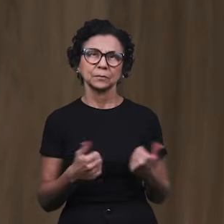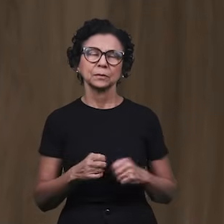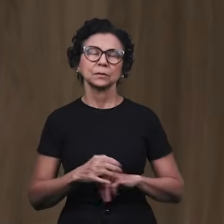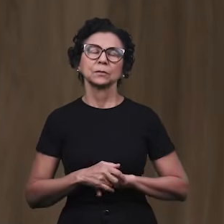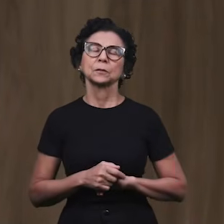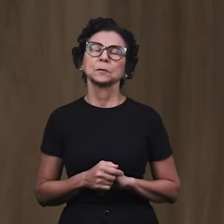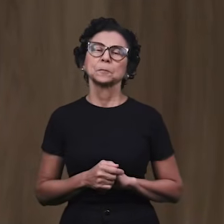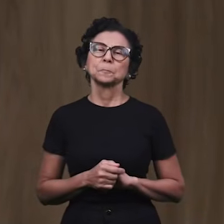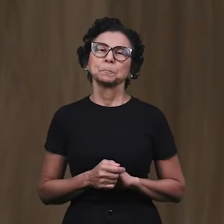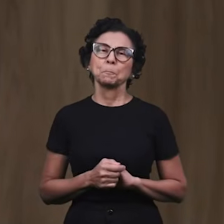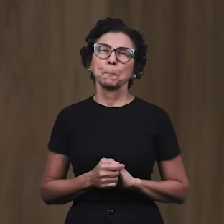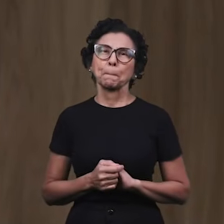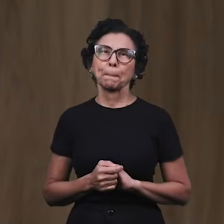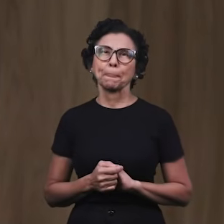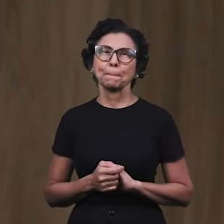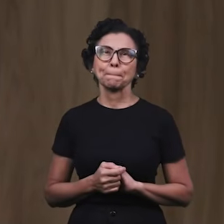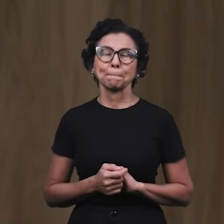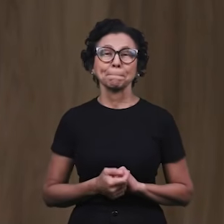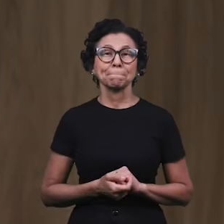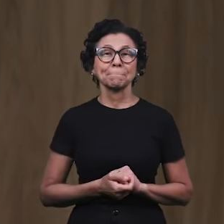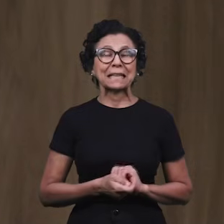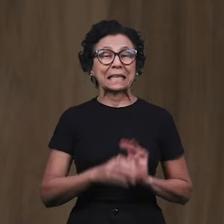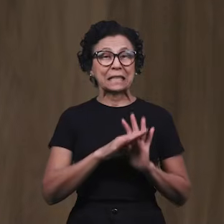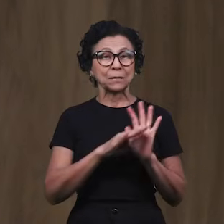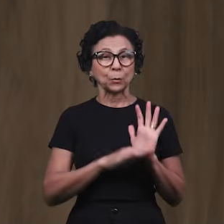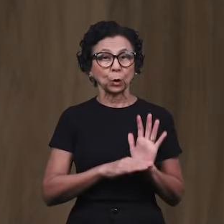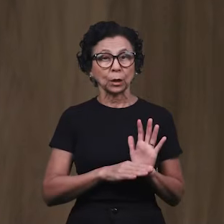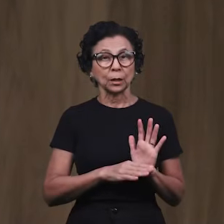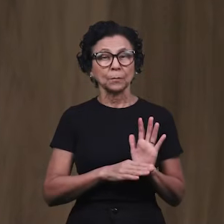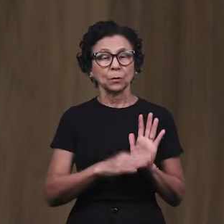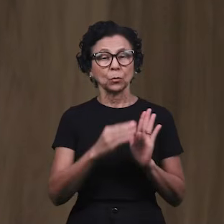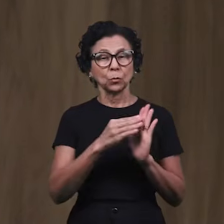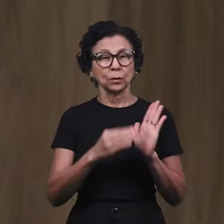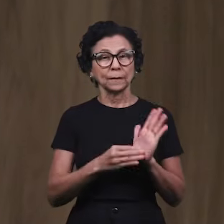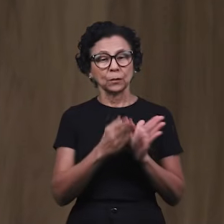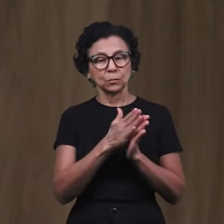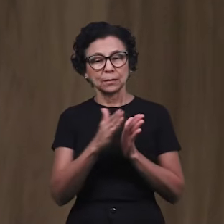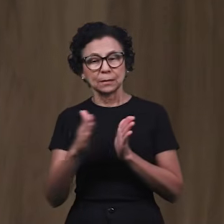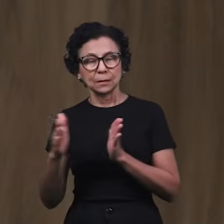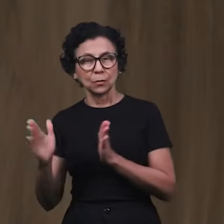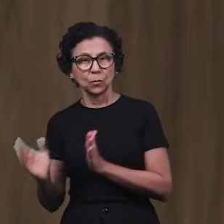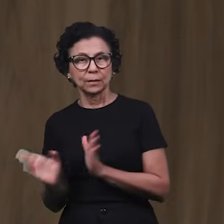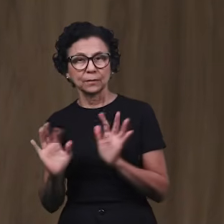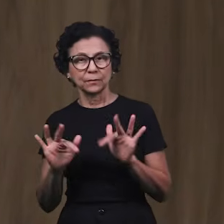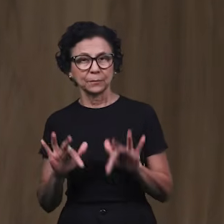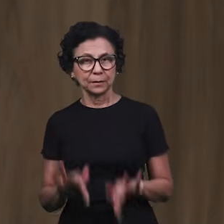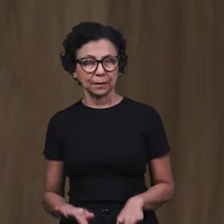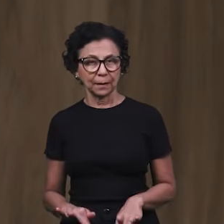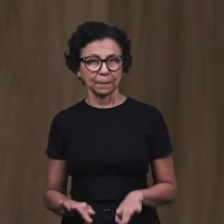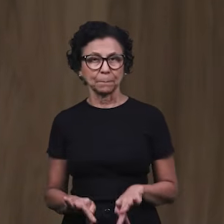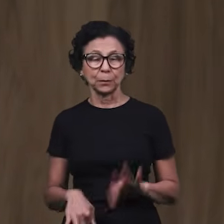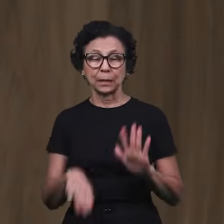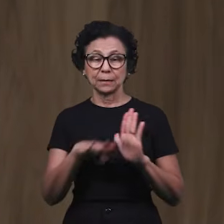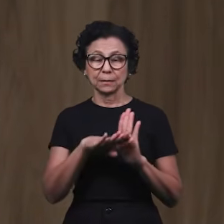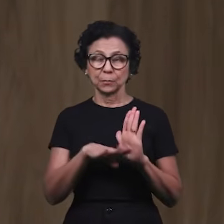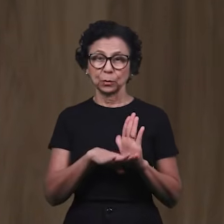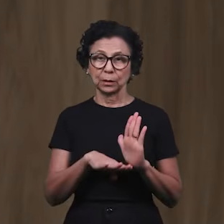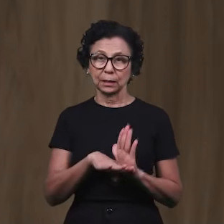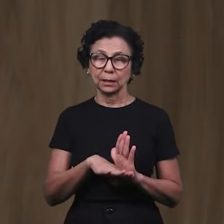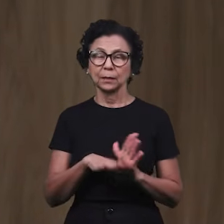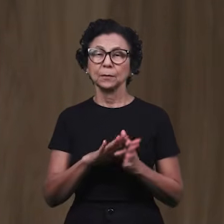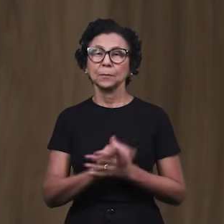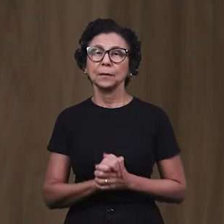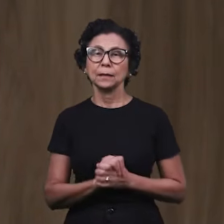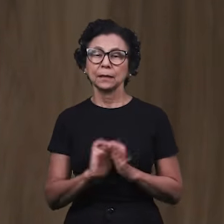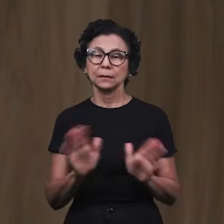de encerrarmos esta sequência com um exemplo que inspire as nossas famílias a levar a palavra